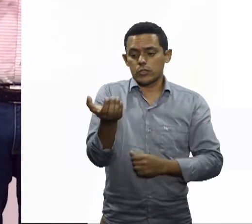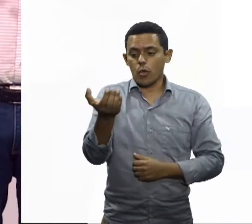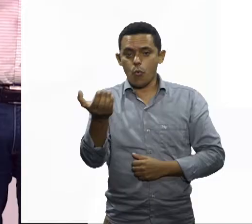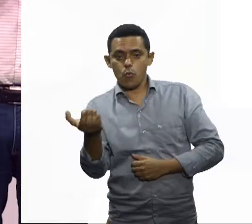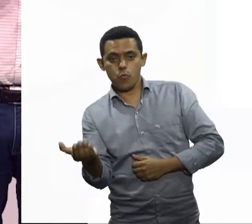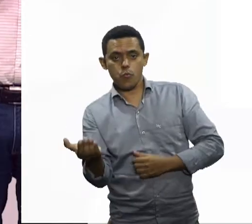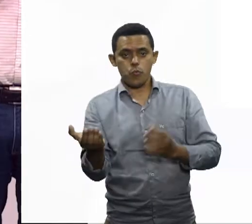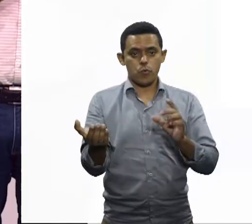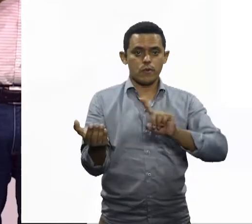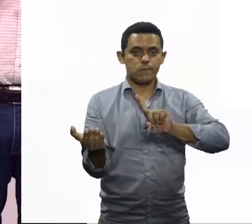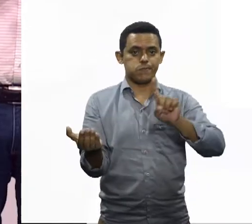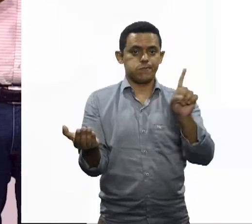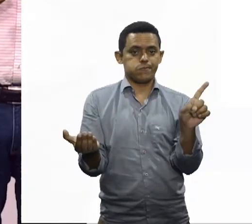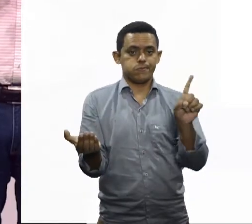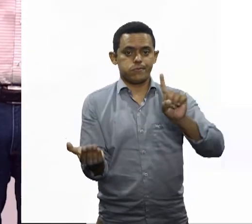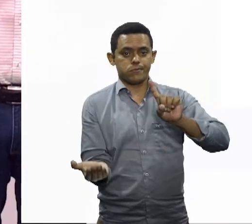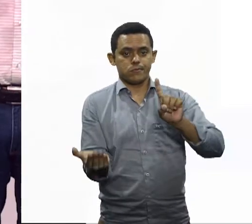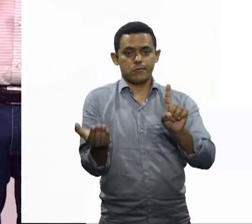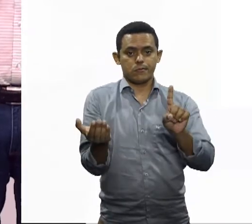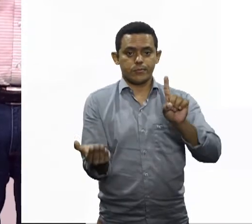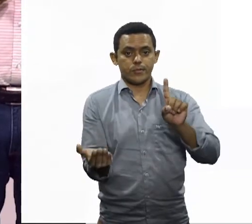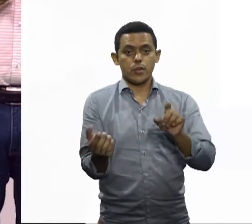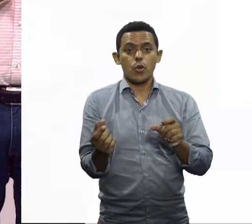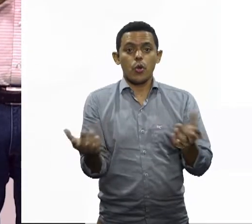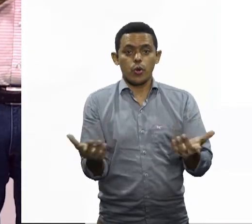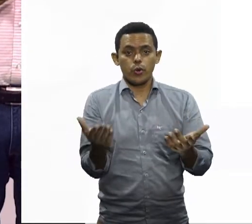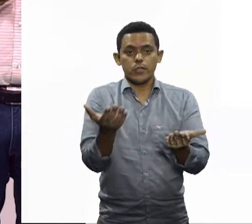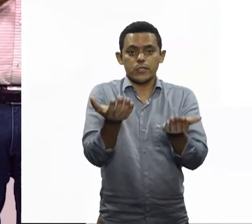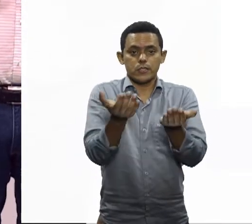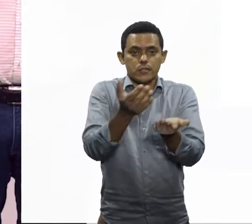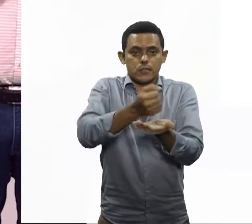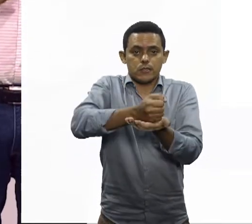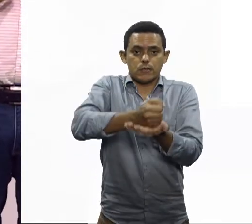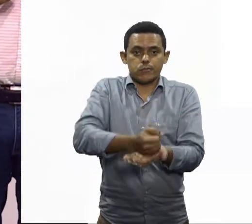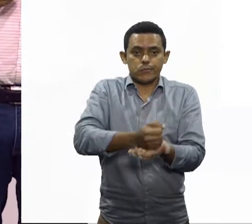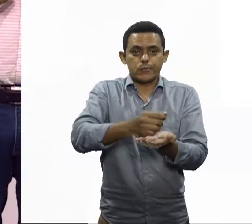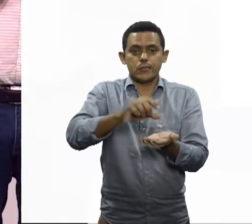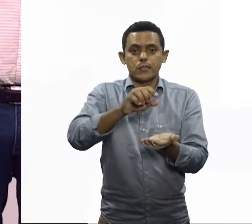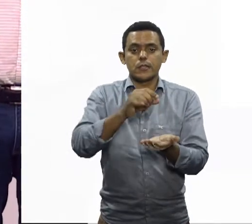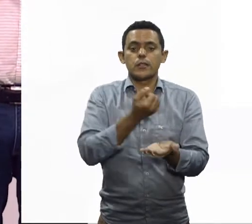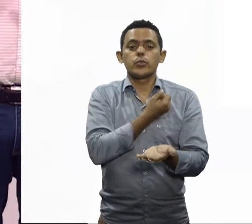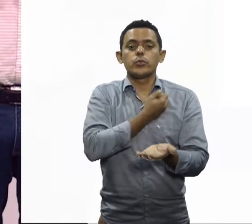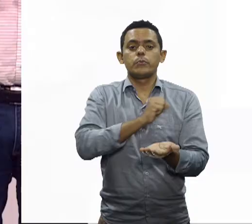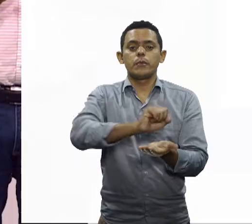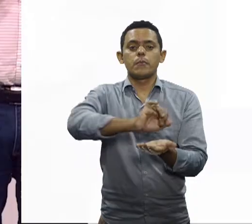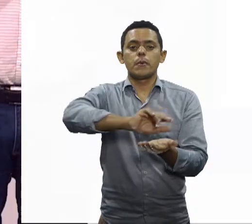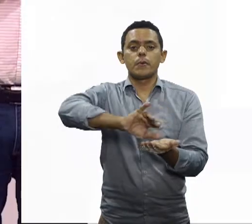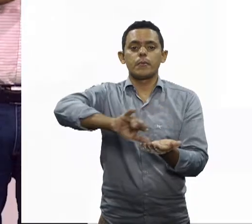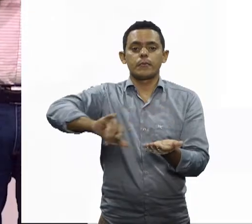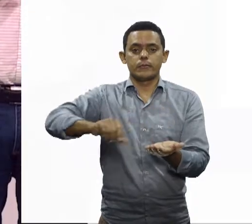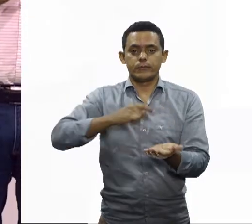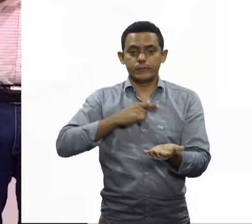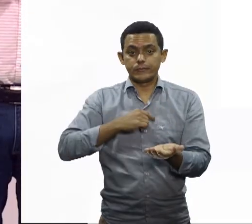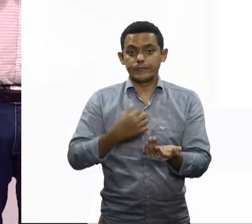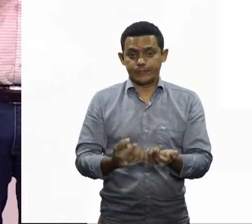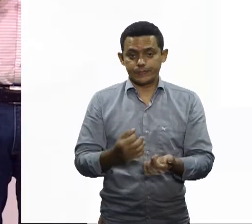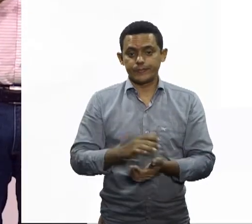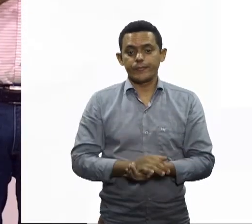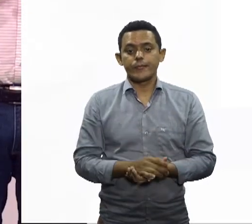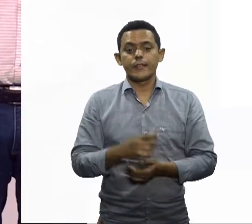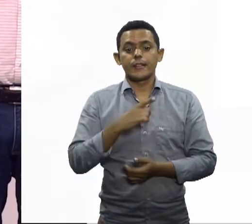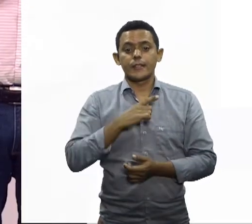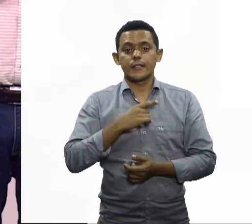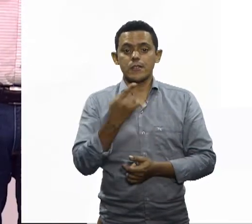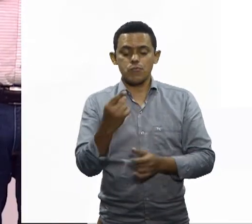hoje as balanças são mais precisas, são as balanças eletrônicas. E logo abaixo, eu trabalhei até em uma delas, que é a balança